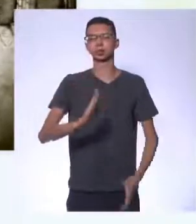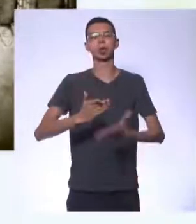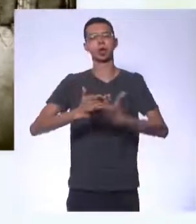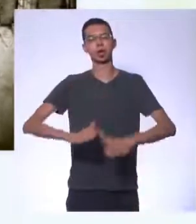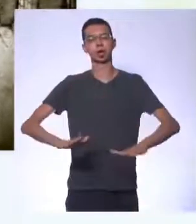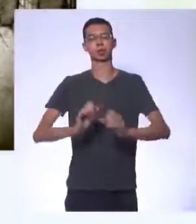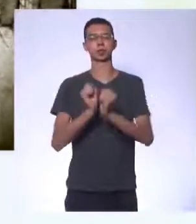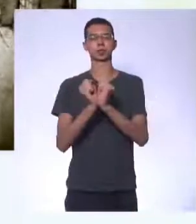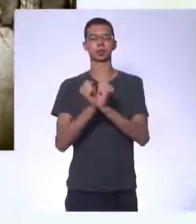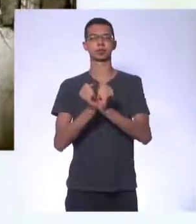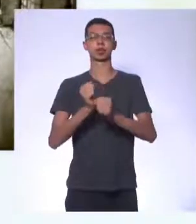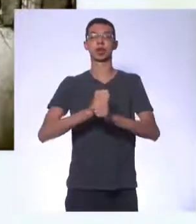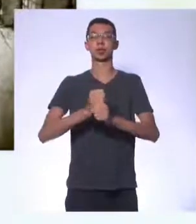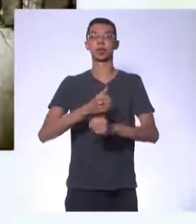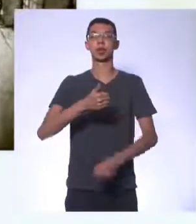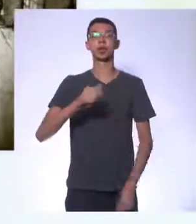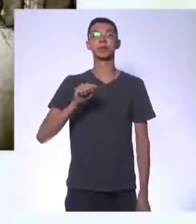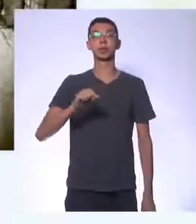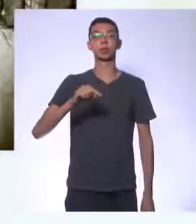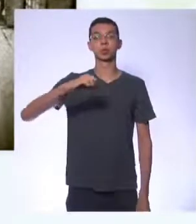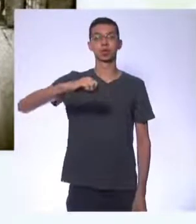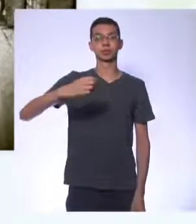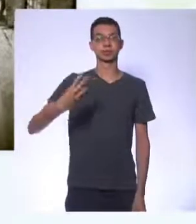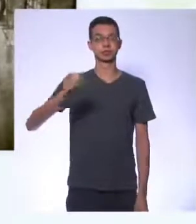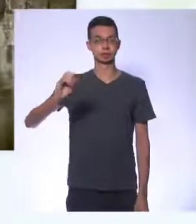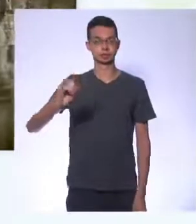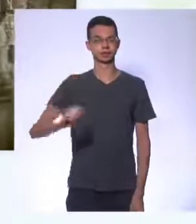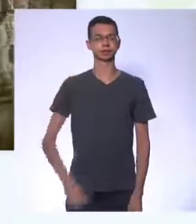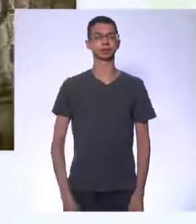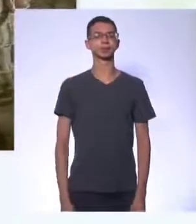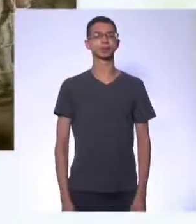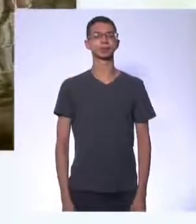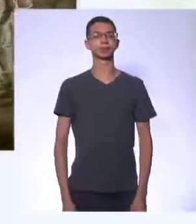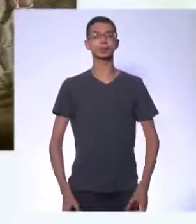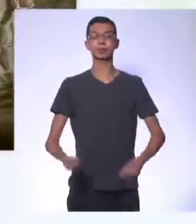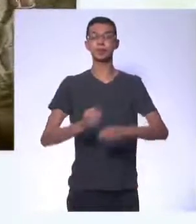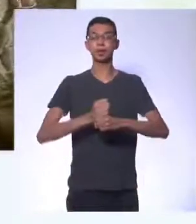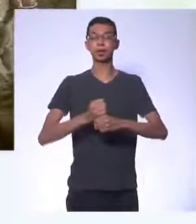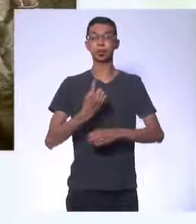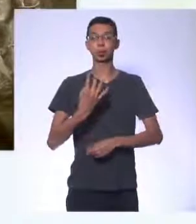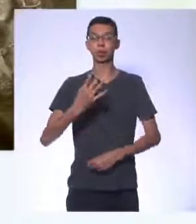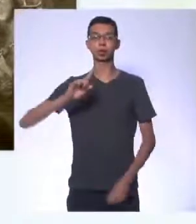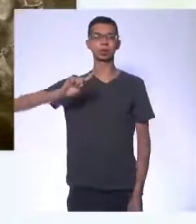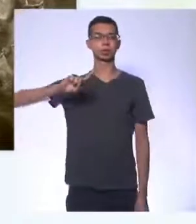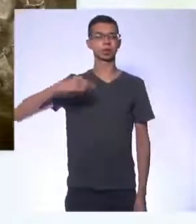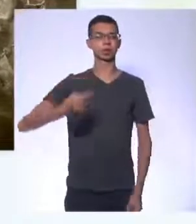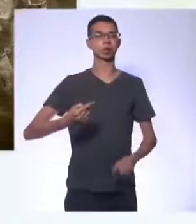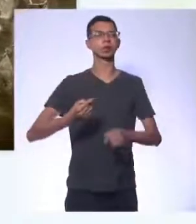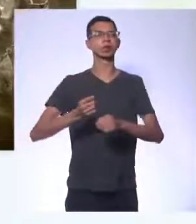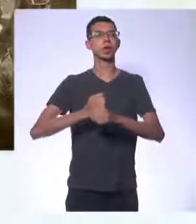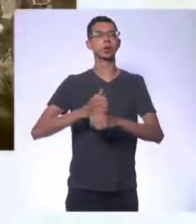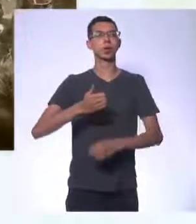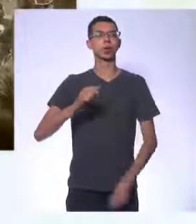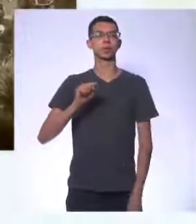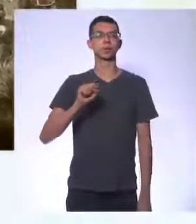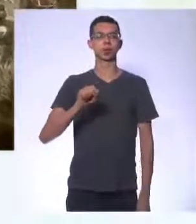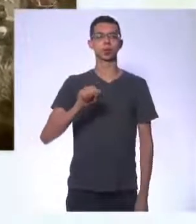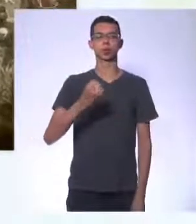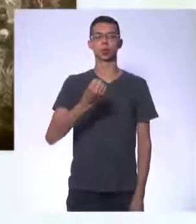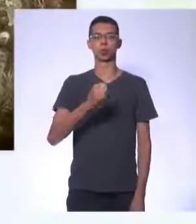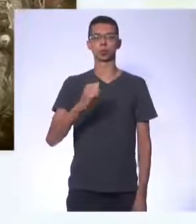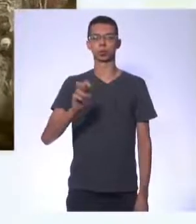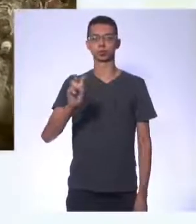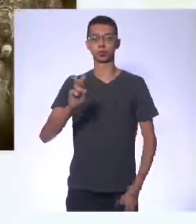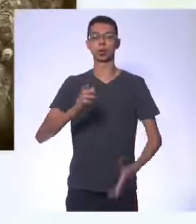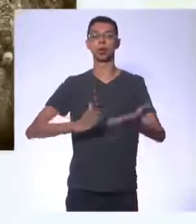escravos por volta de 1930. 14 anos depois, em 1885, é aprovada a Lei